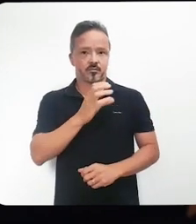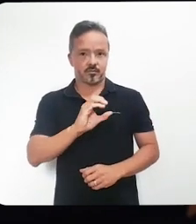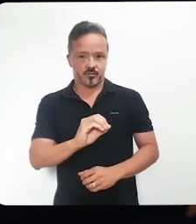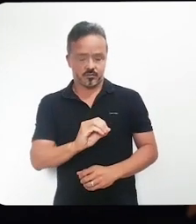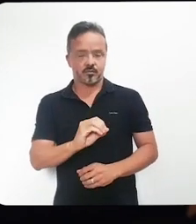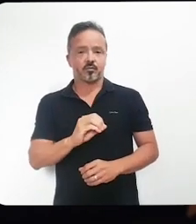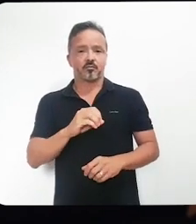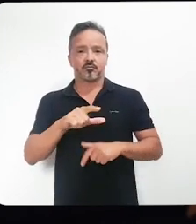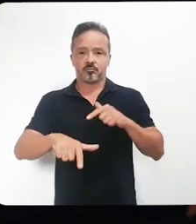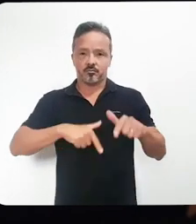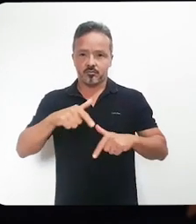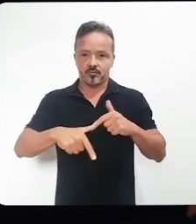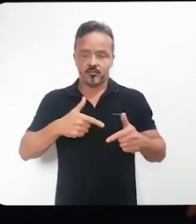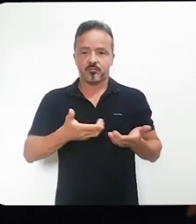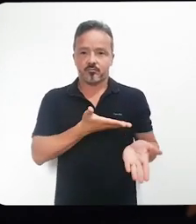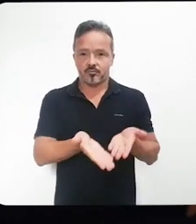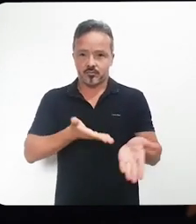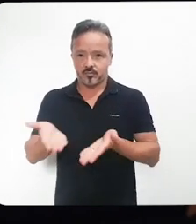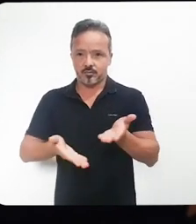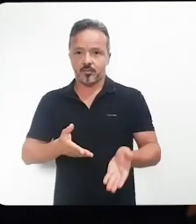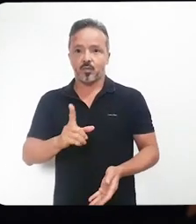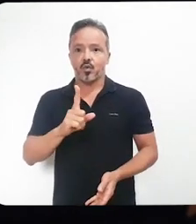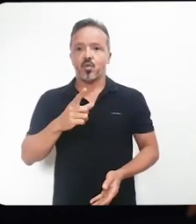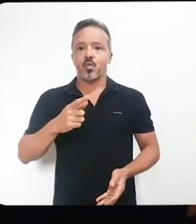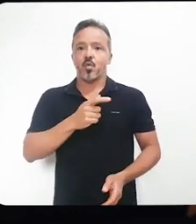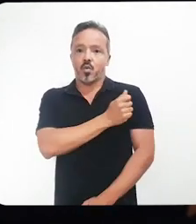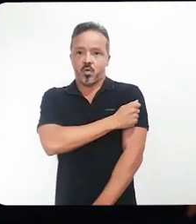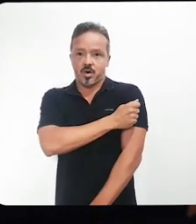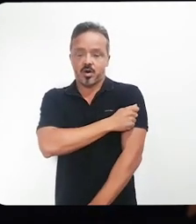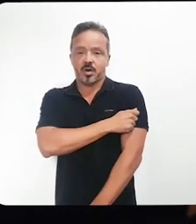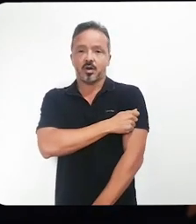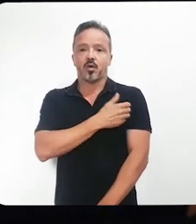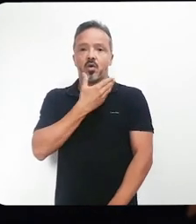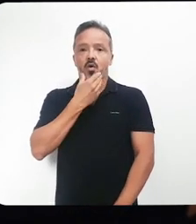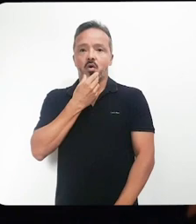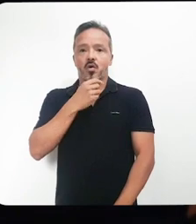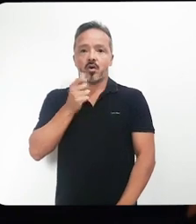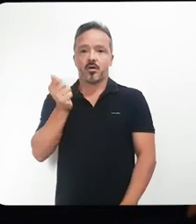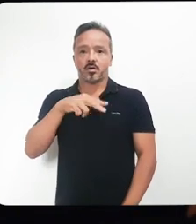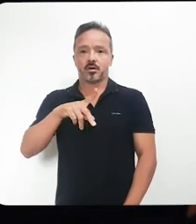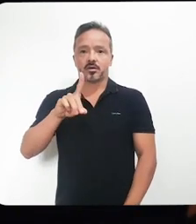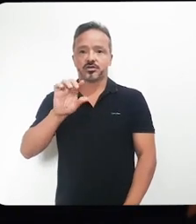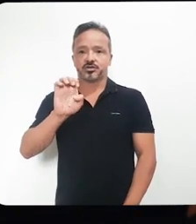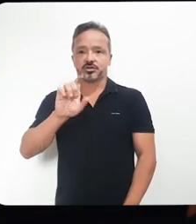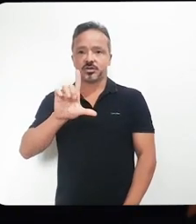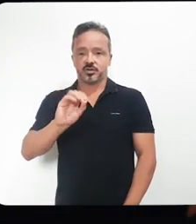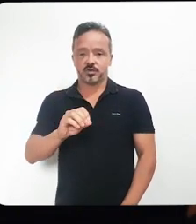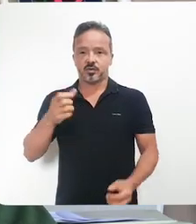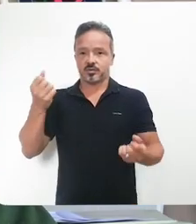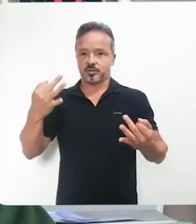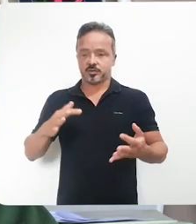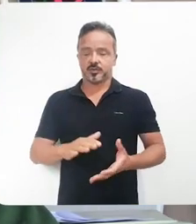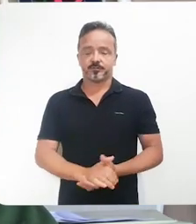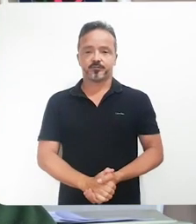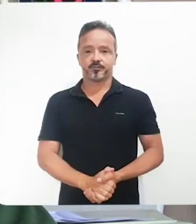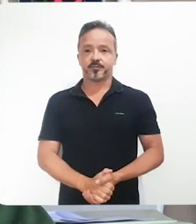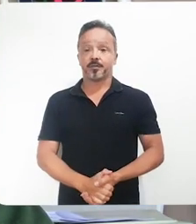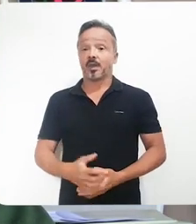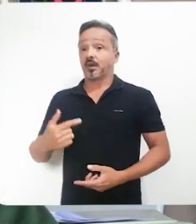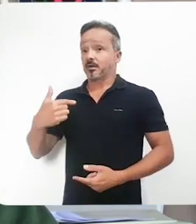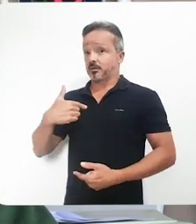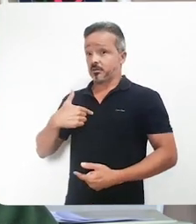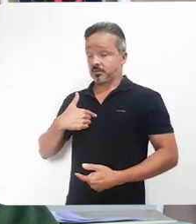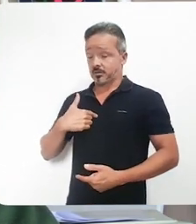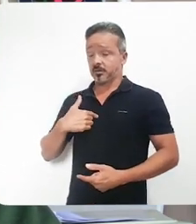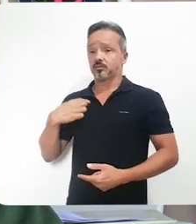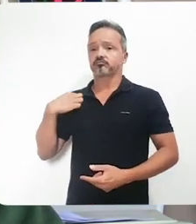medicina da UFPR atuando com a comunidade. Entre eles está o aluno Ângelo Fabris, que conversou com a gente. No meu caso, eu sou